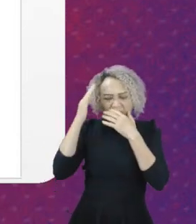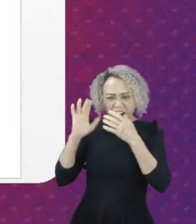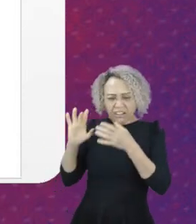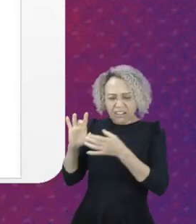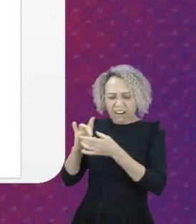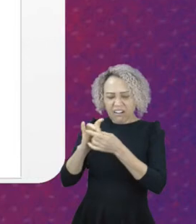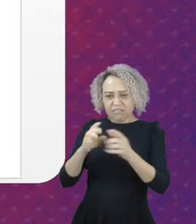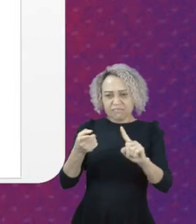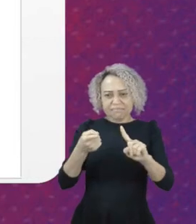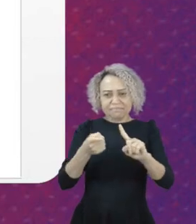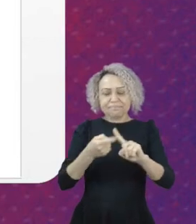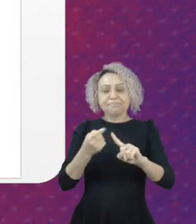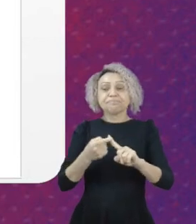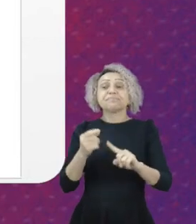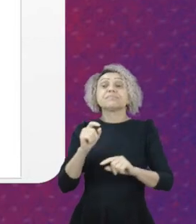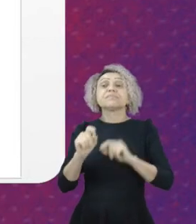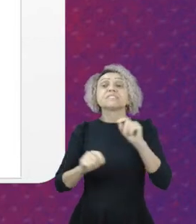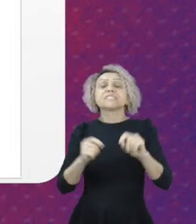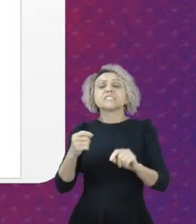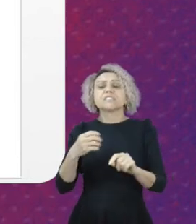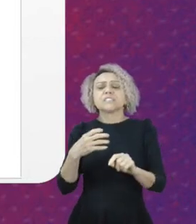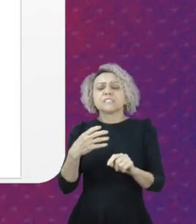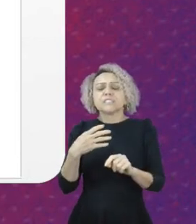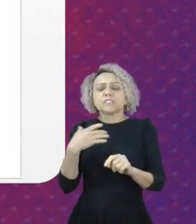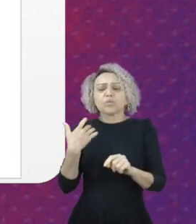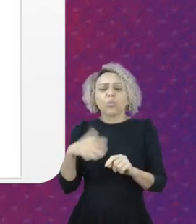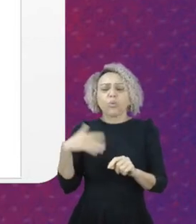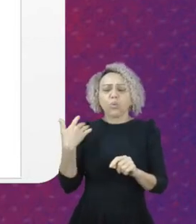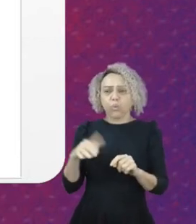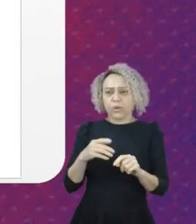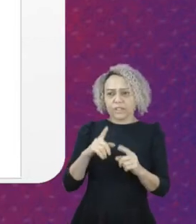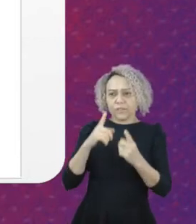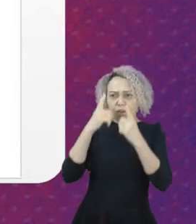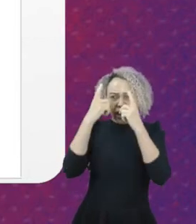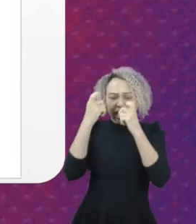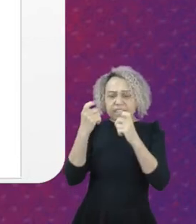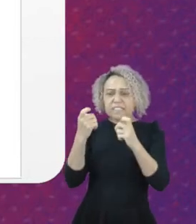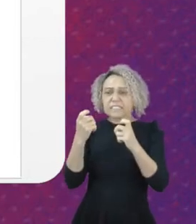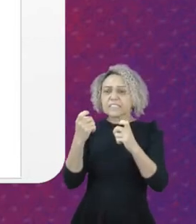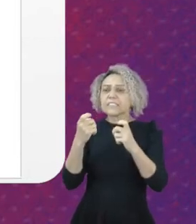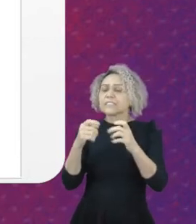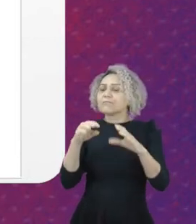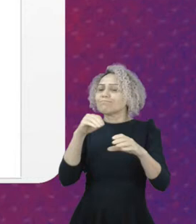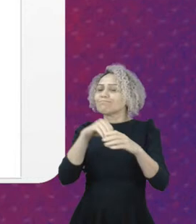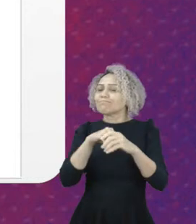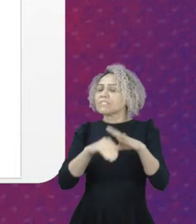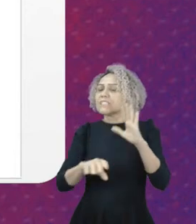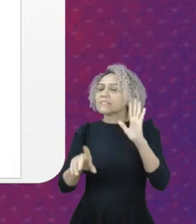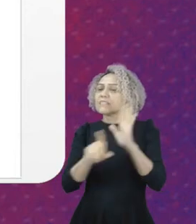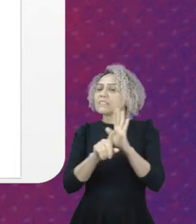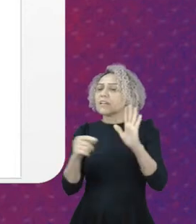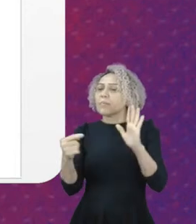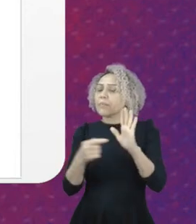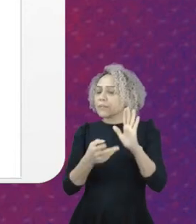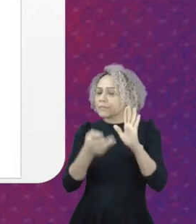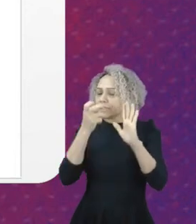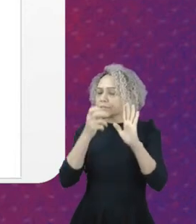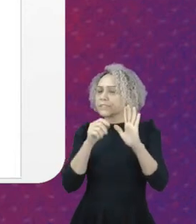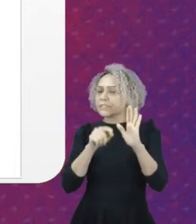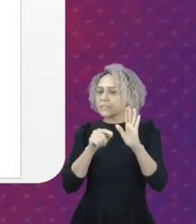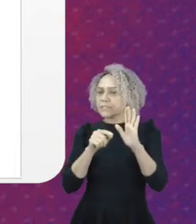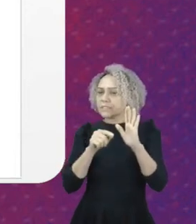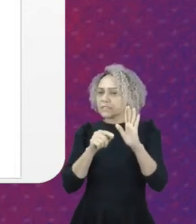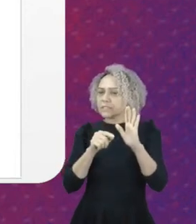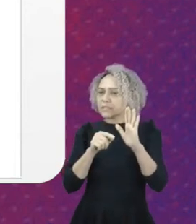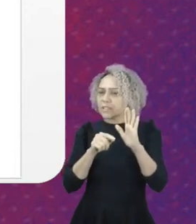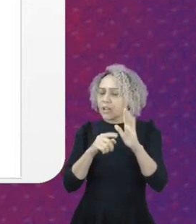de violência, né, que é reconhecida nessa Lei Maria da Penha, é a violência baseada em gênero,